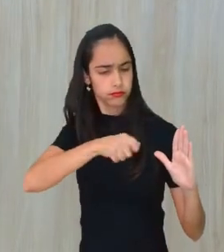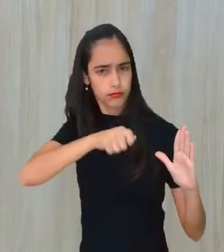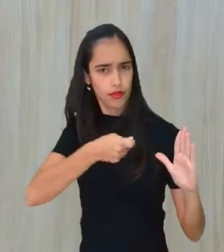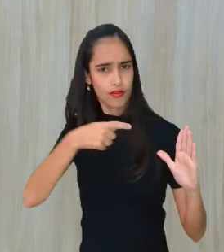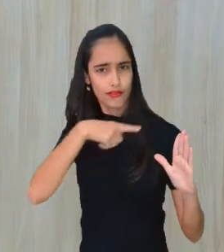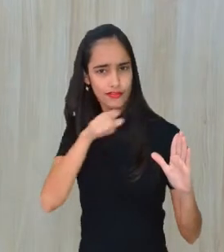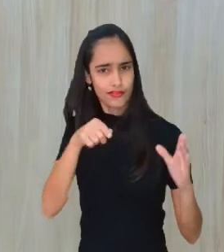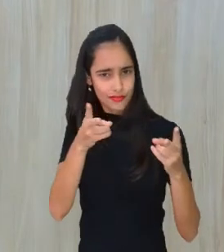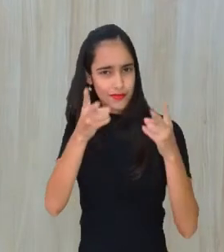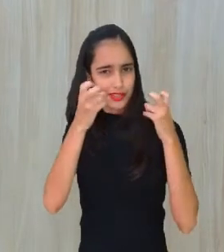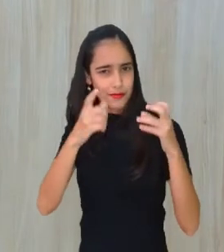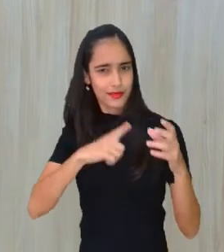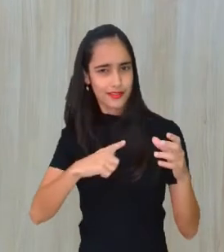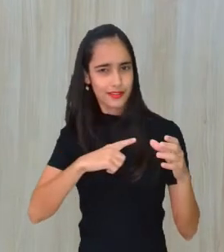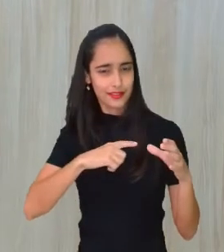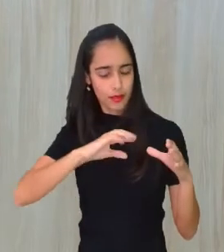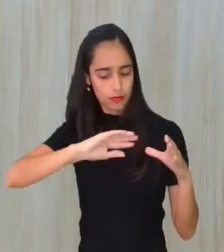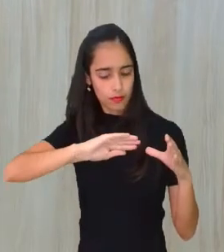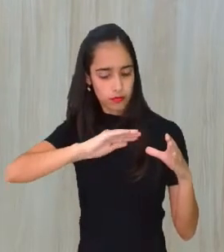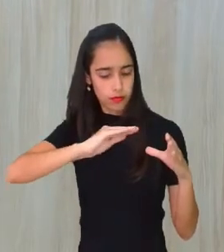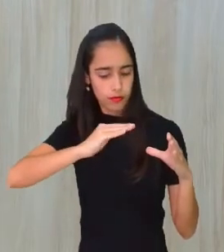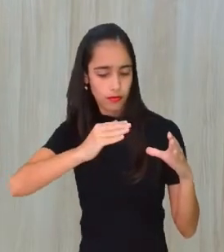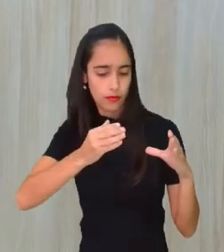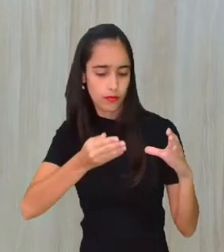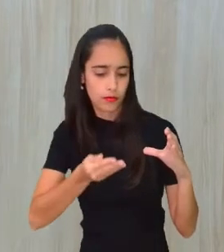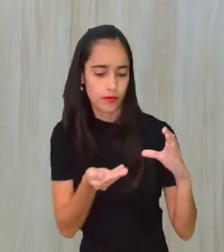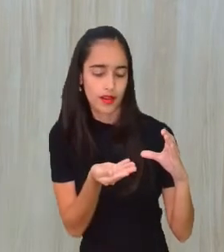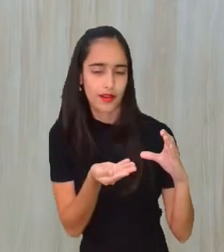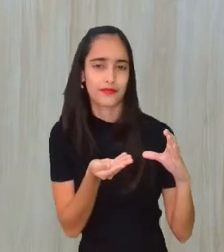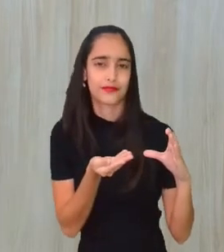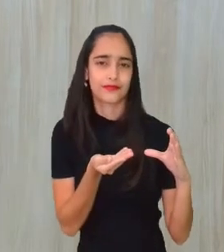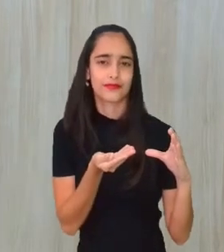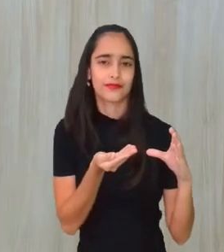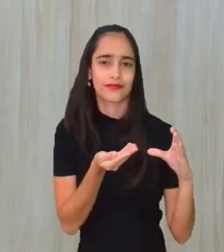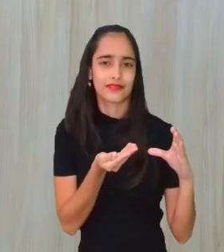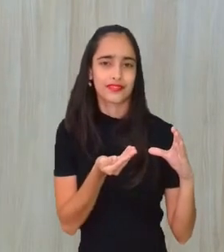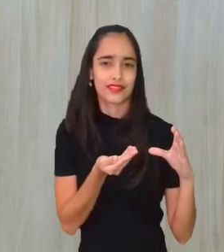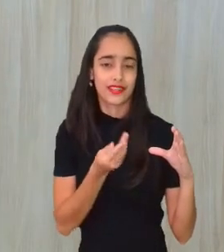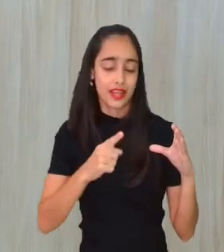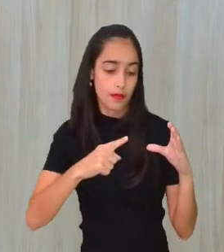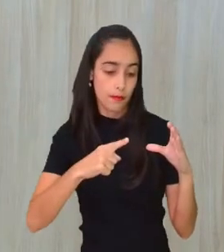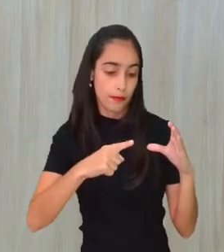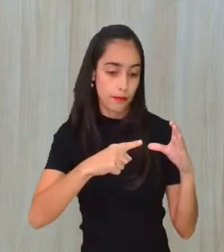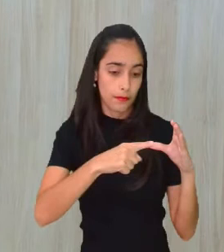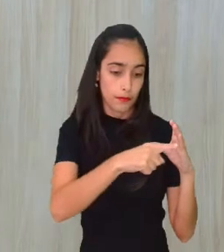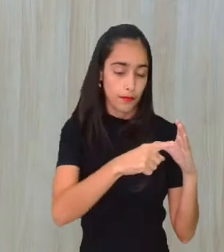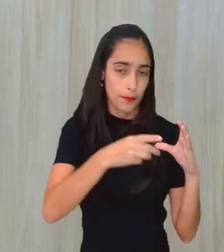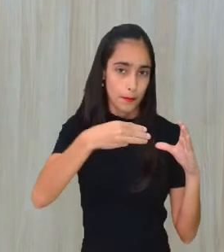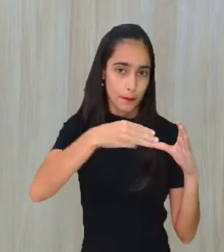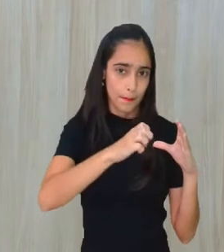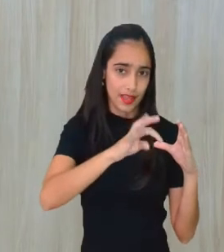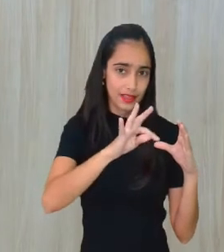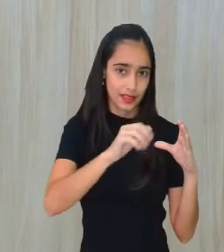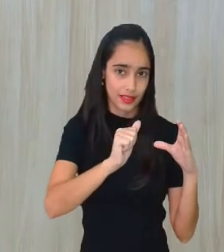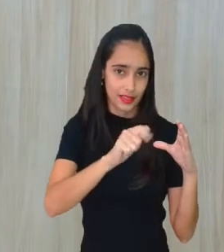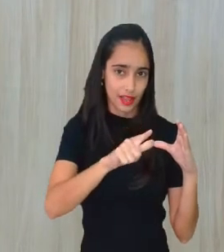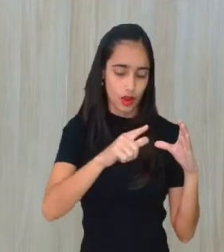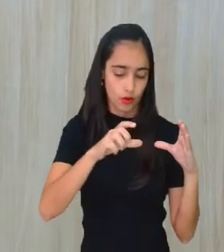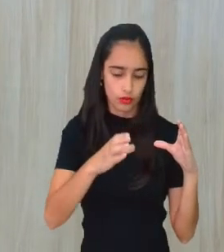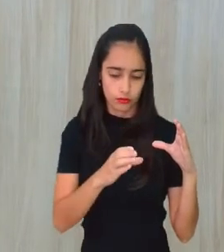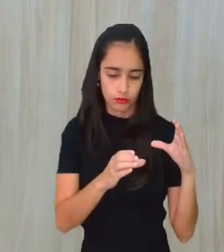plástica, ou às vezes de borracha, e a outra parte de metal. Então, se você ver, tem dois exemplos, né? Um bom condutor e o